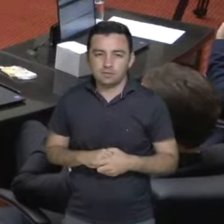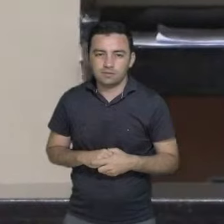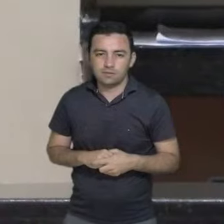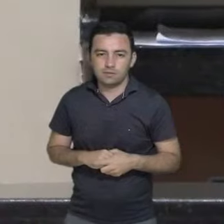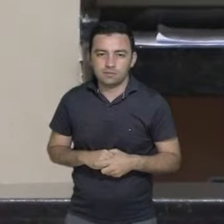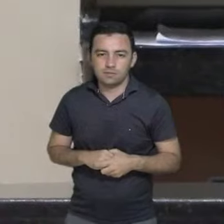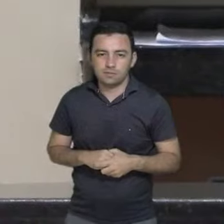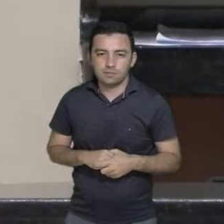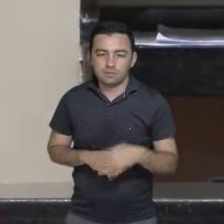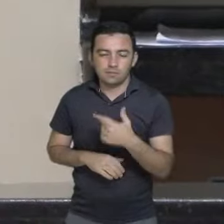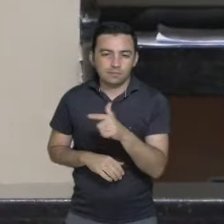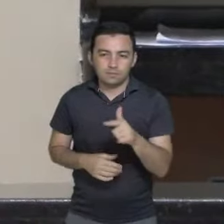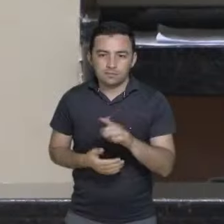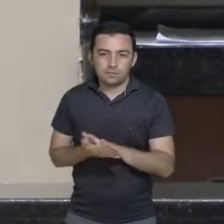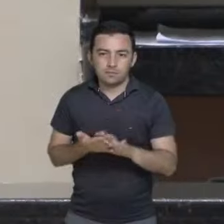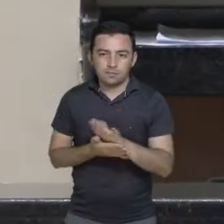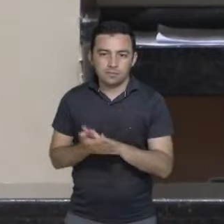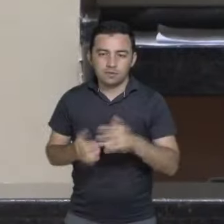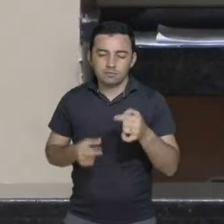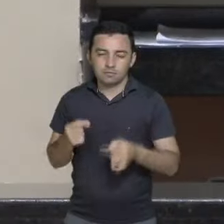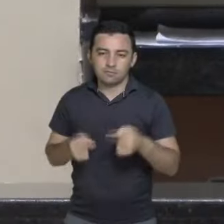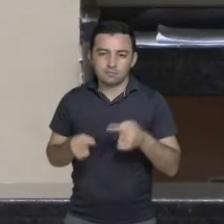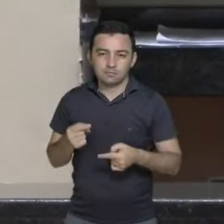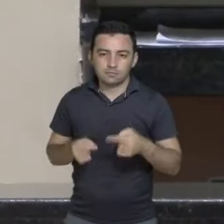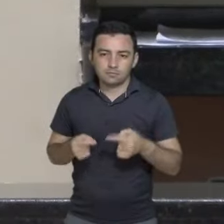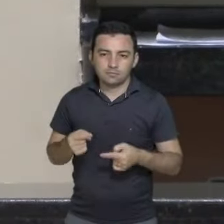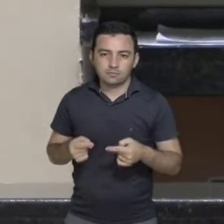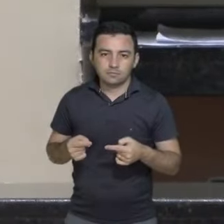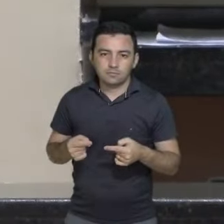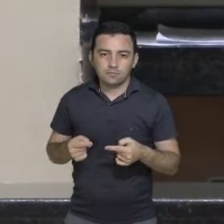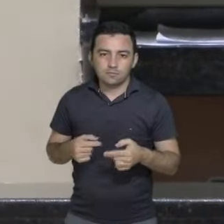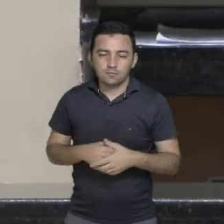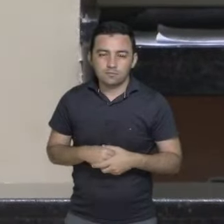Não havendo mais quem queira discutir,